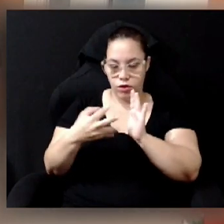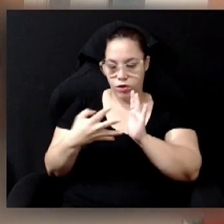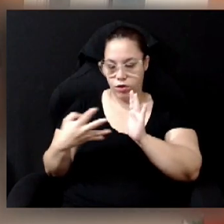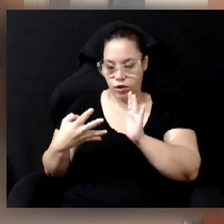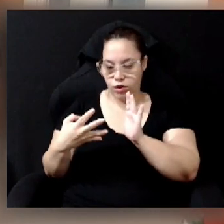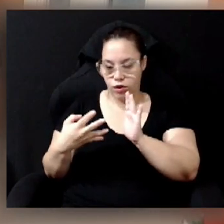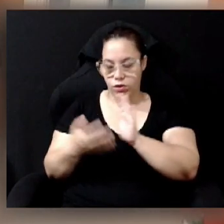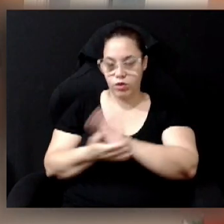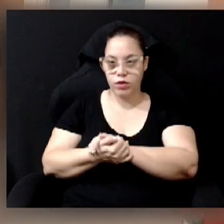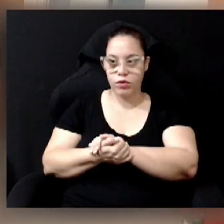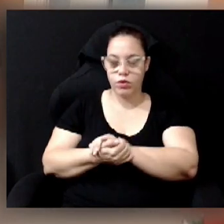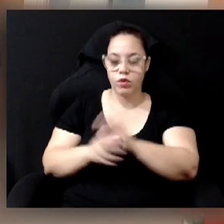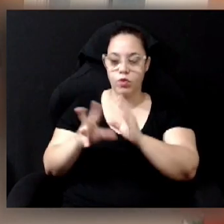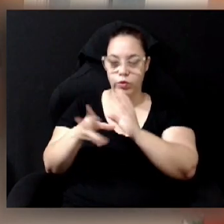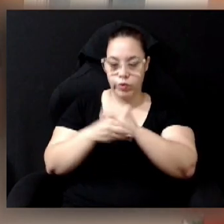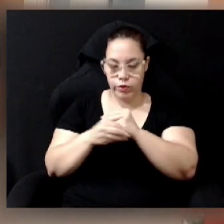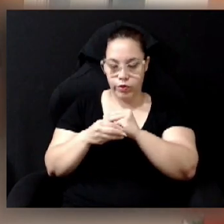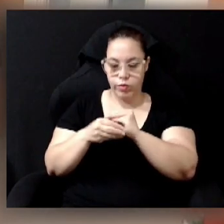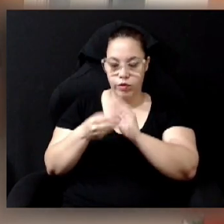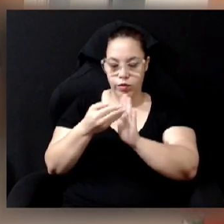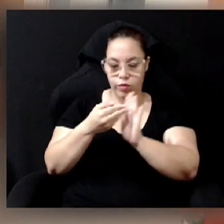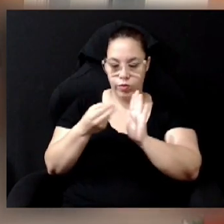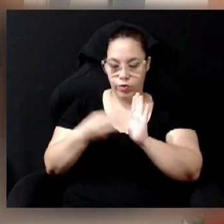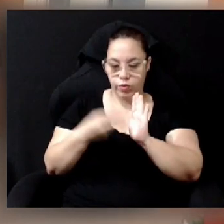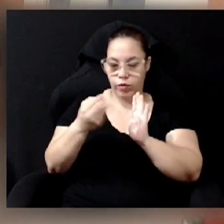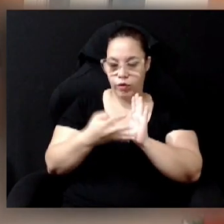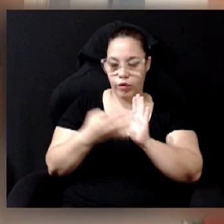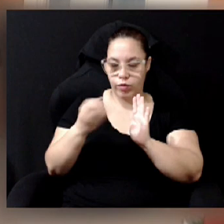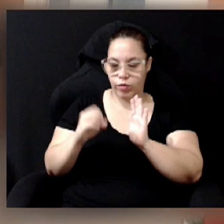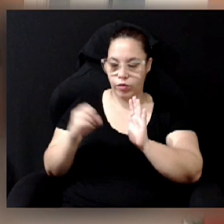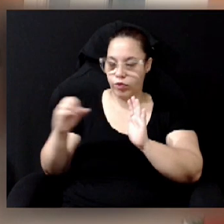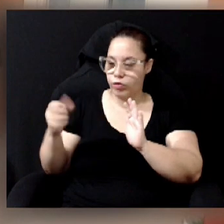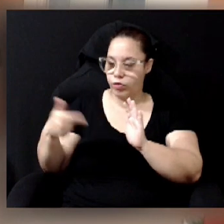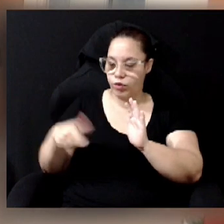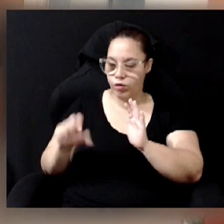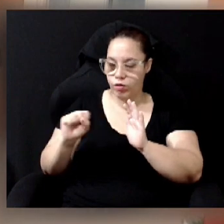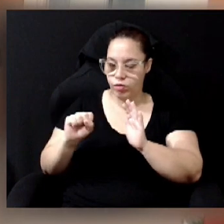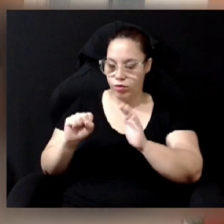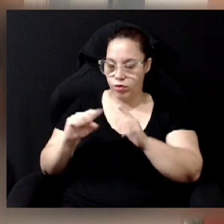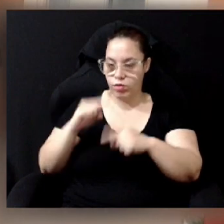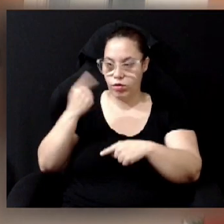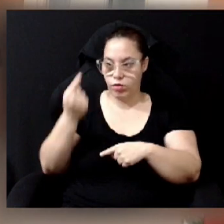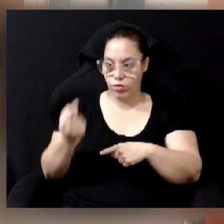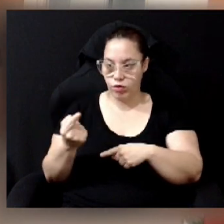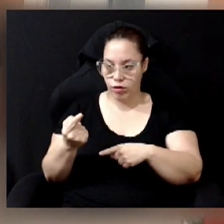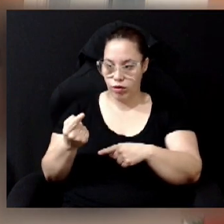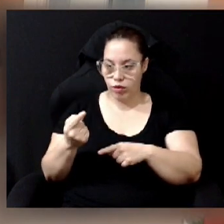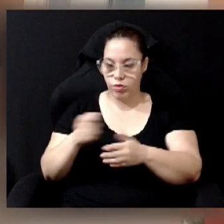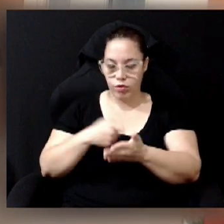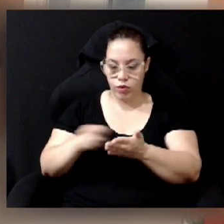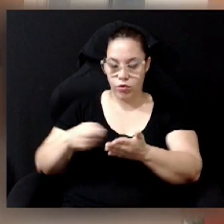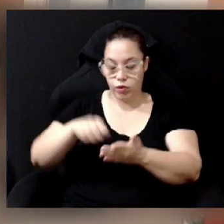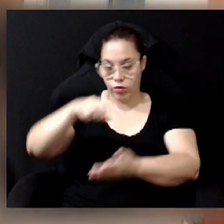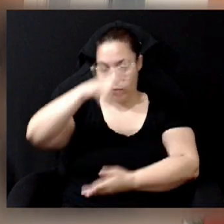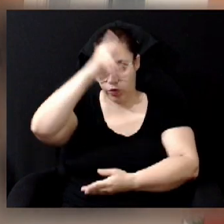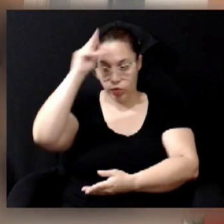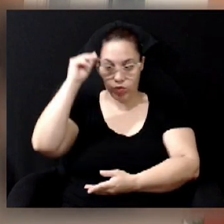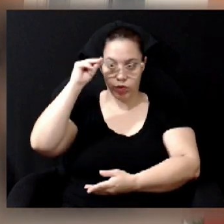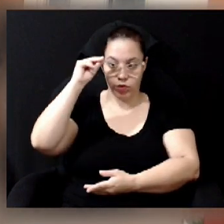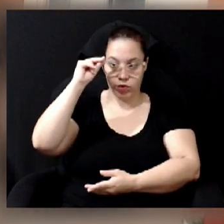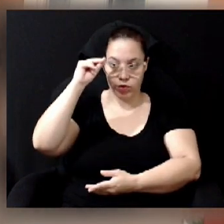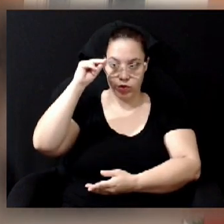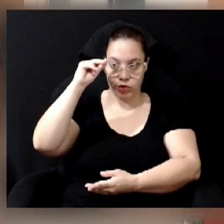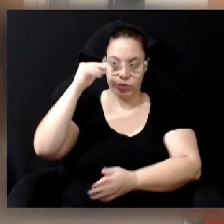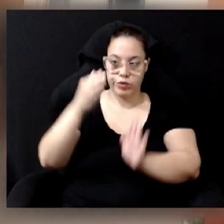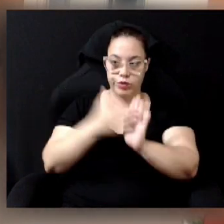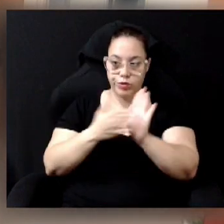as emendas do processo 242071 da autoria do prefeito municipal, que dispõe sobre